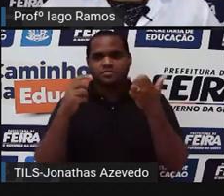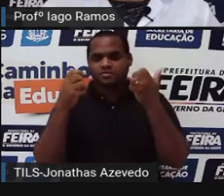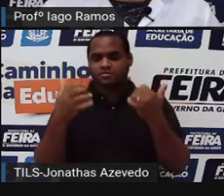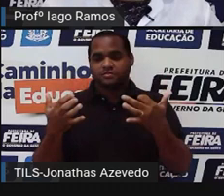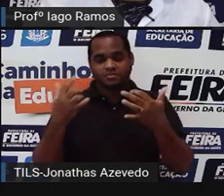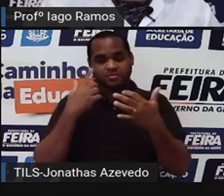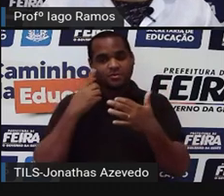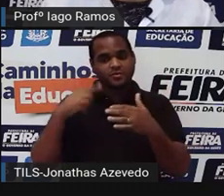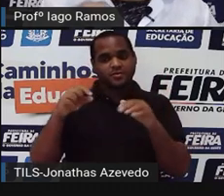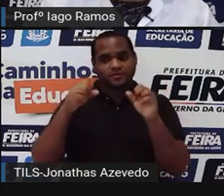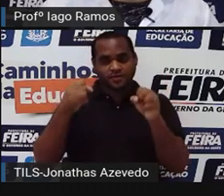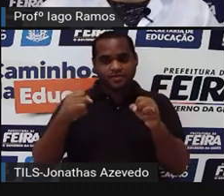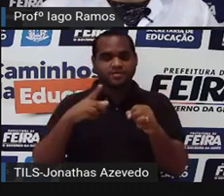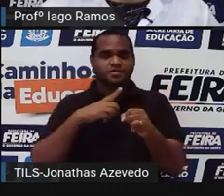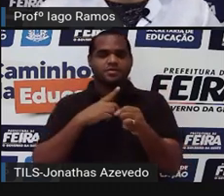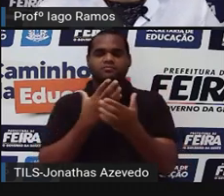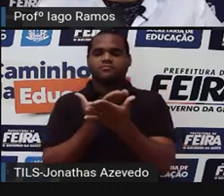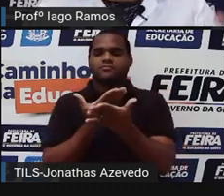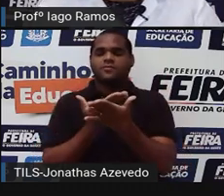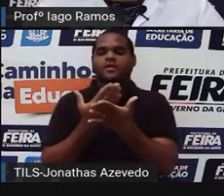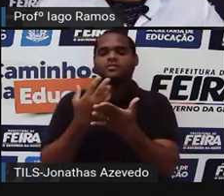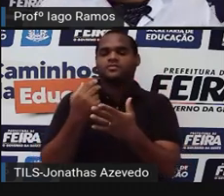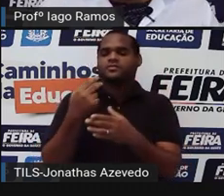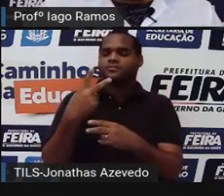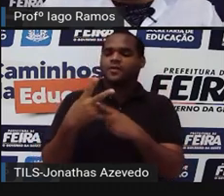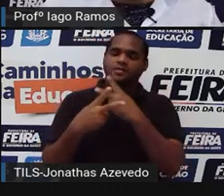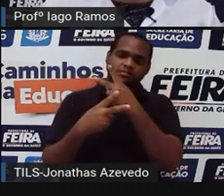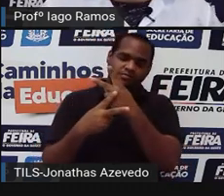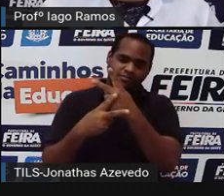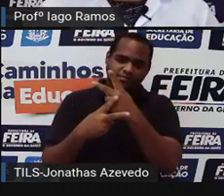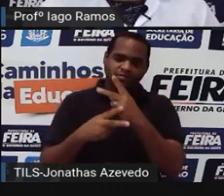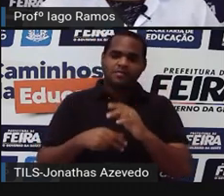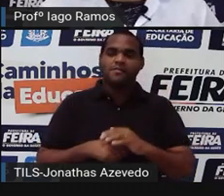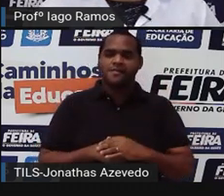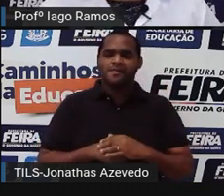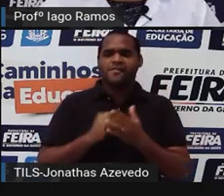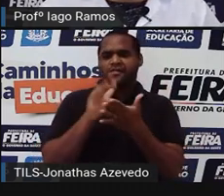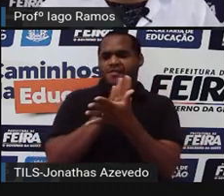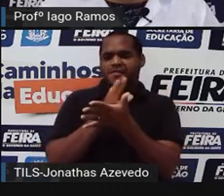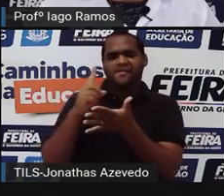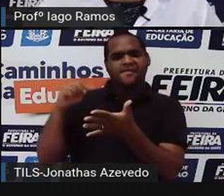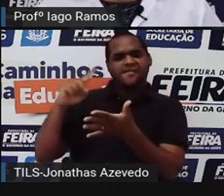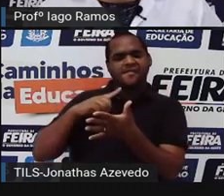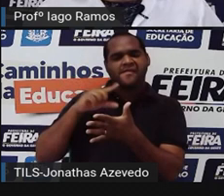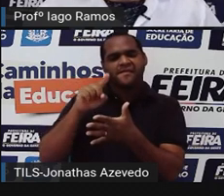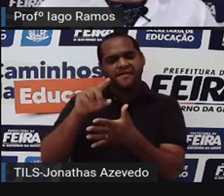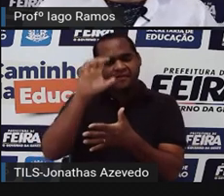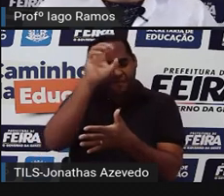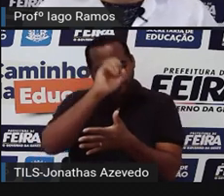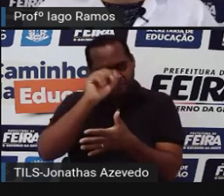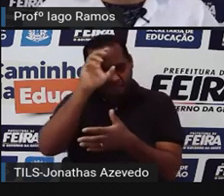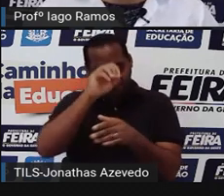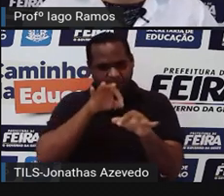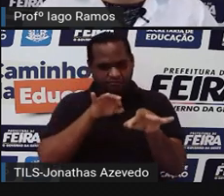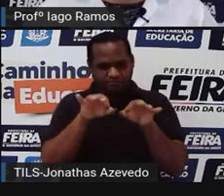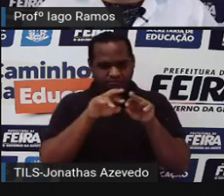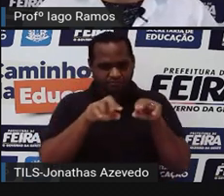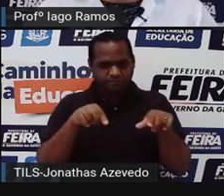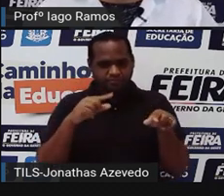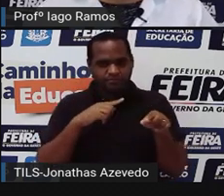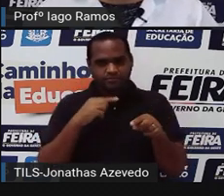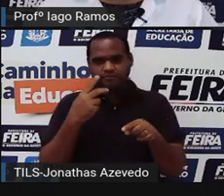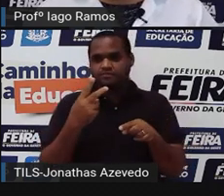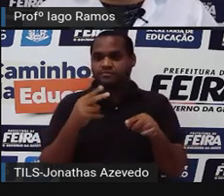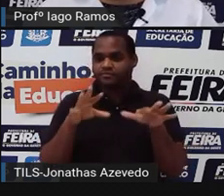gente estudou a equação do segundo grau, há algumas aulas atrás, a gente aprendeu a resolver